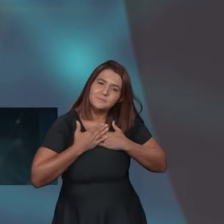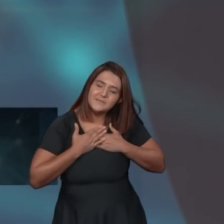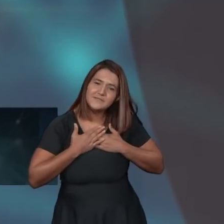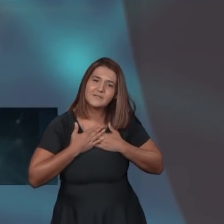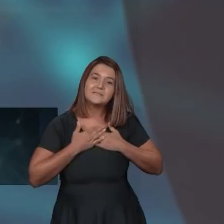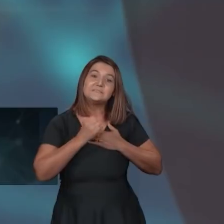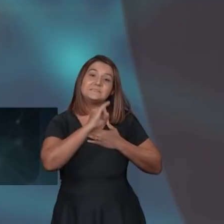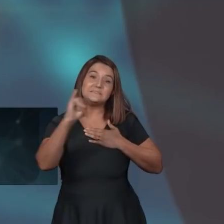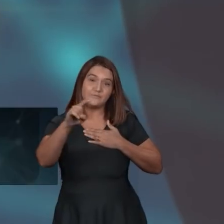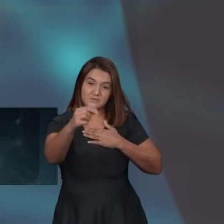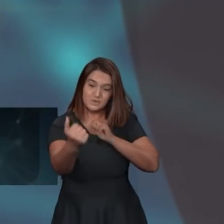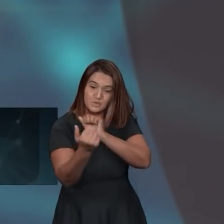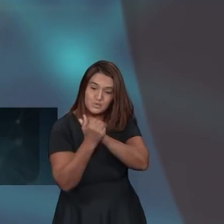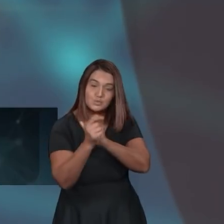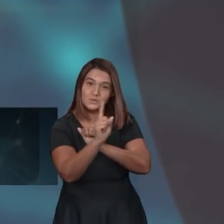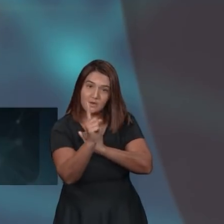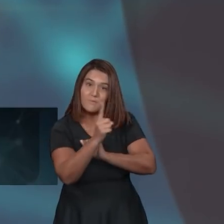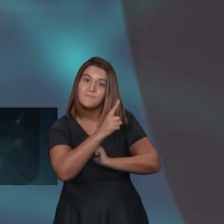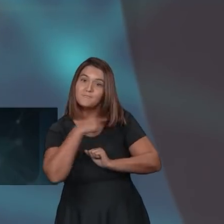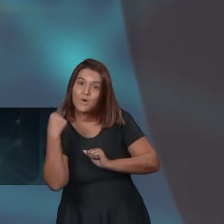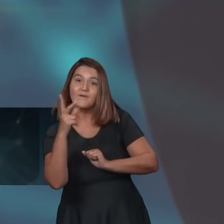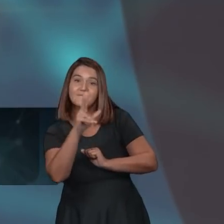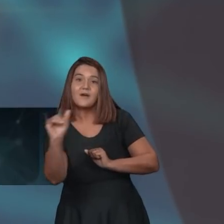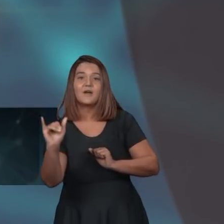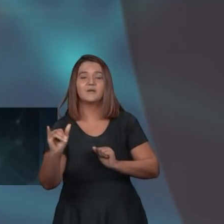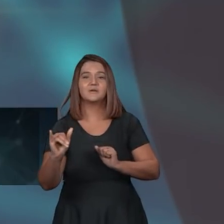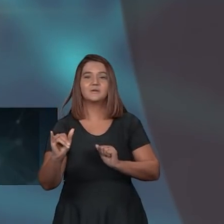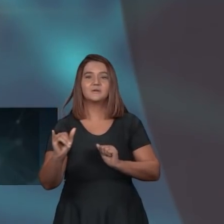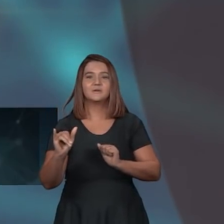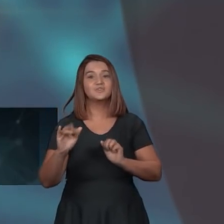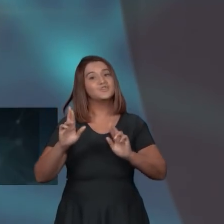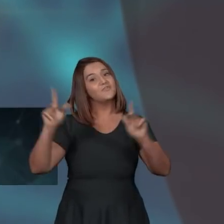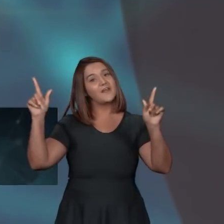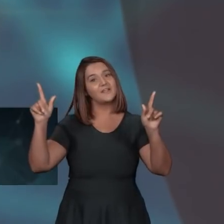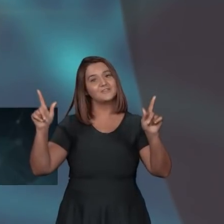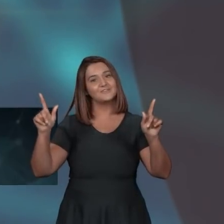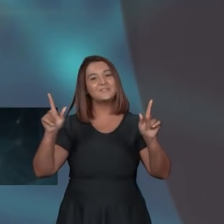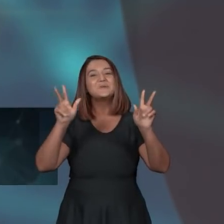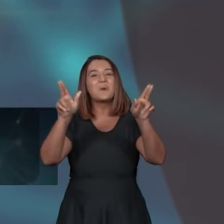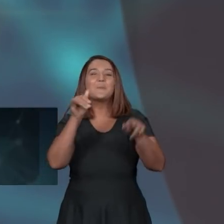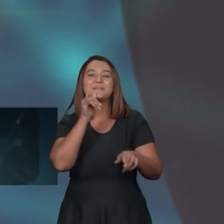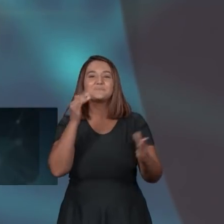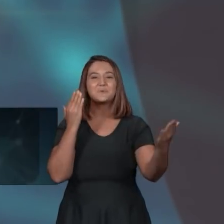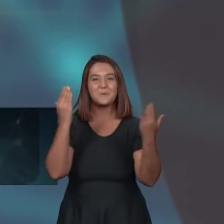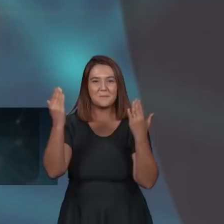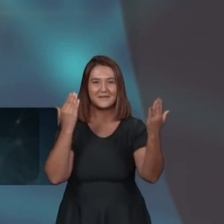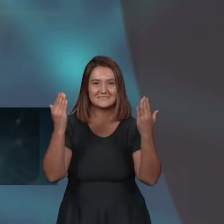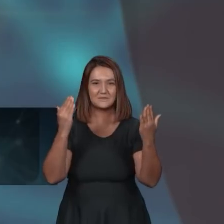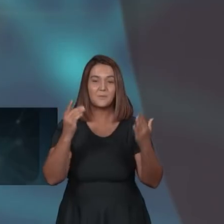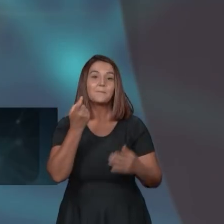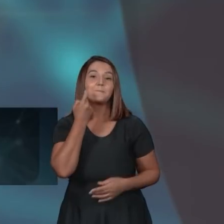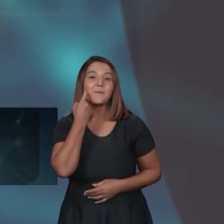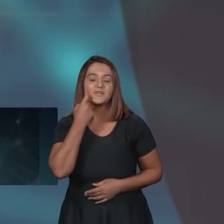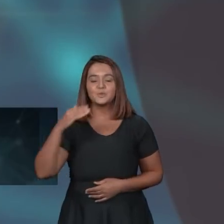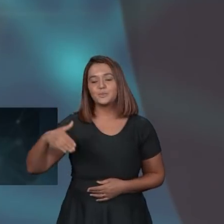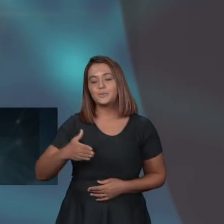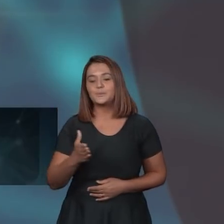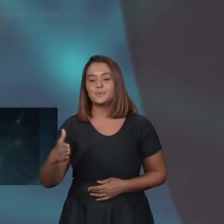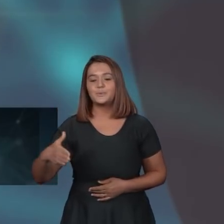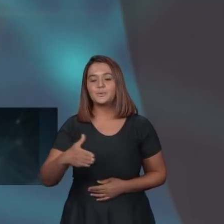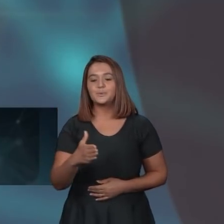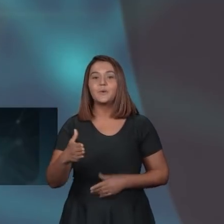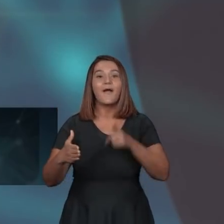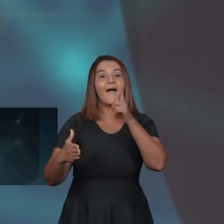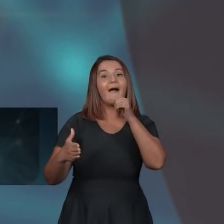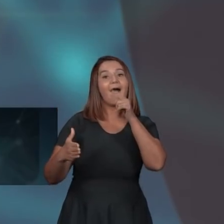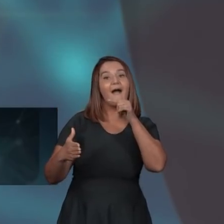o fim do namoro. É como a água dizendo para o peixe, peixe, viva em mim, porque fora de mim você não tem vida.